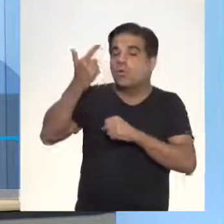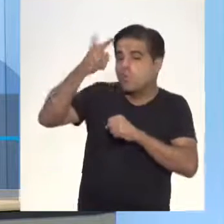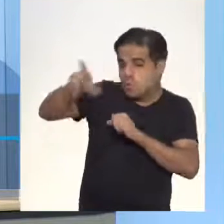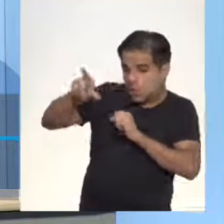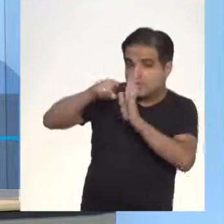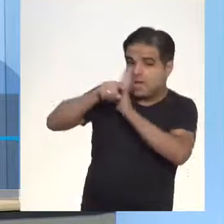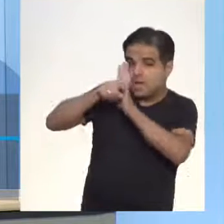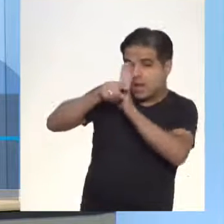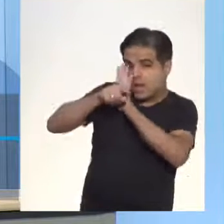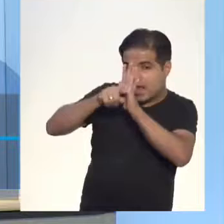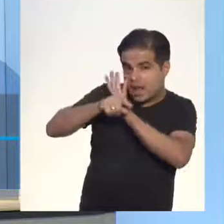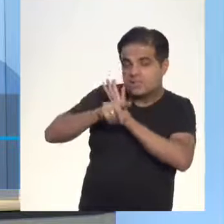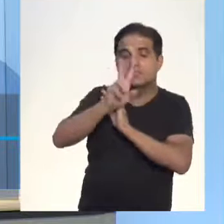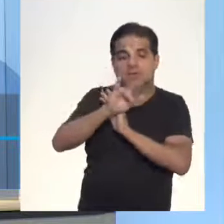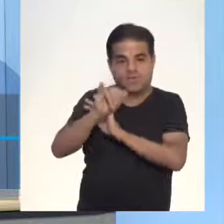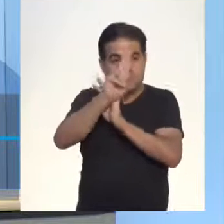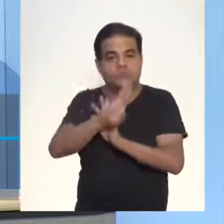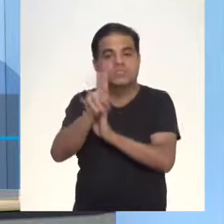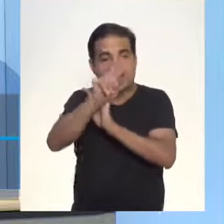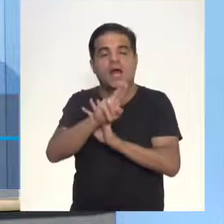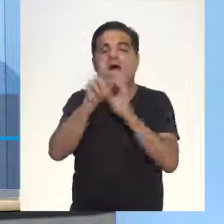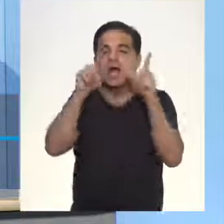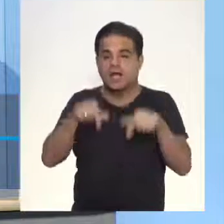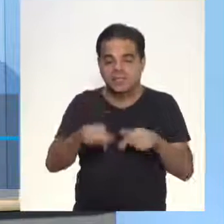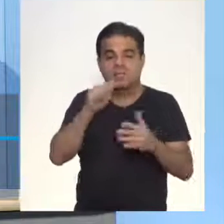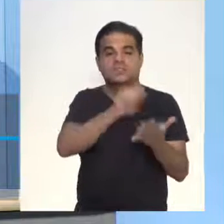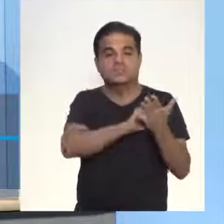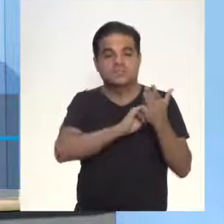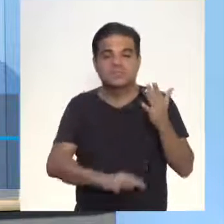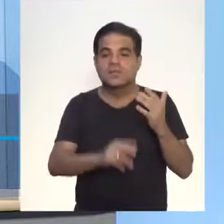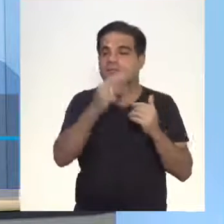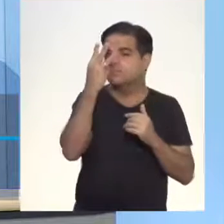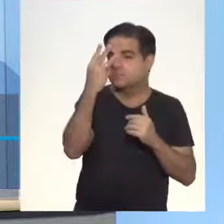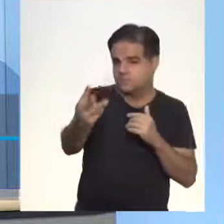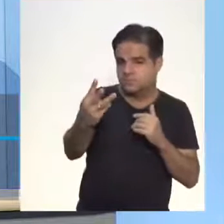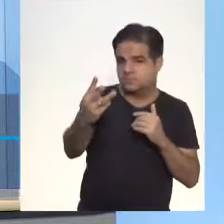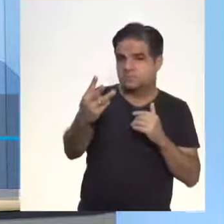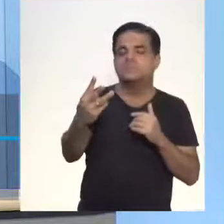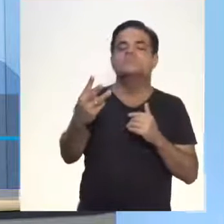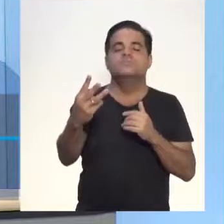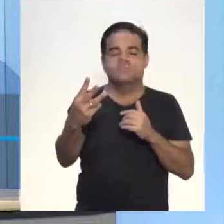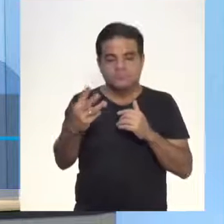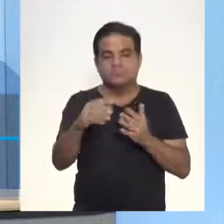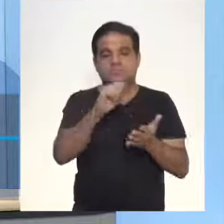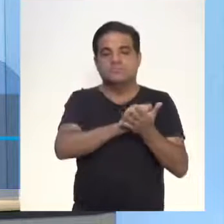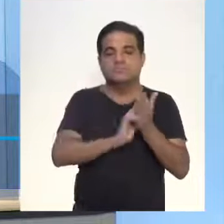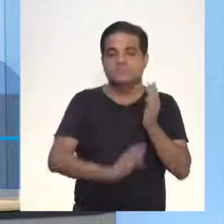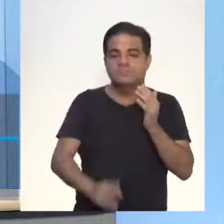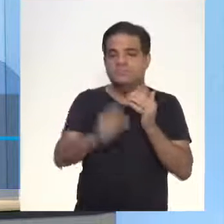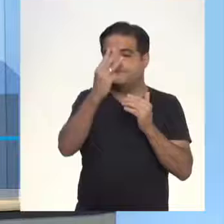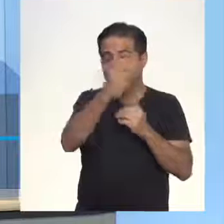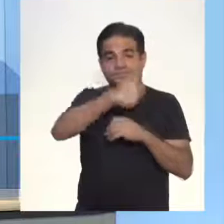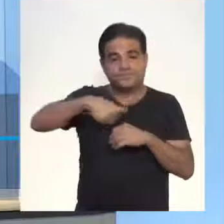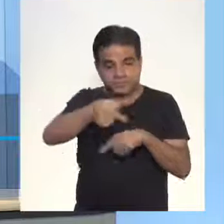análise que nós vamos utilizar aqui, que é a atividade 3, tá? Nós vamos para a atividade 3, onde nós